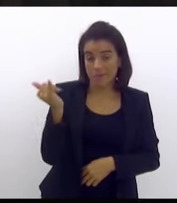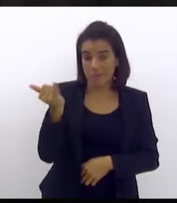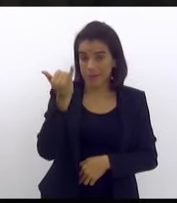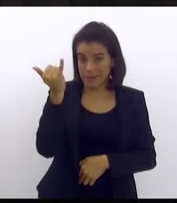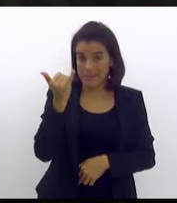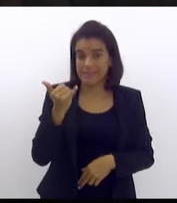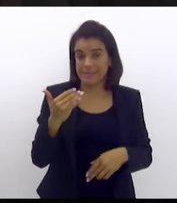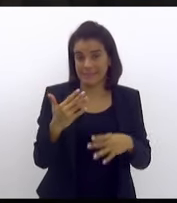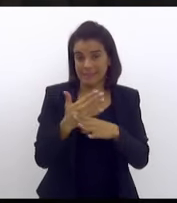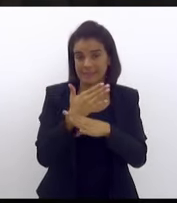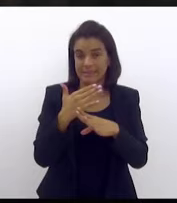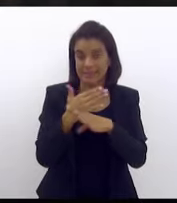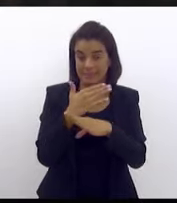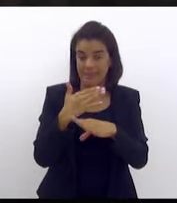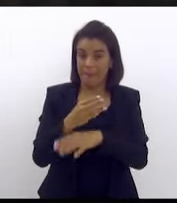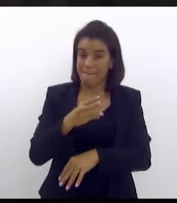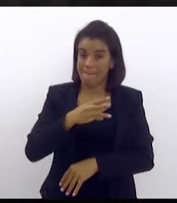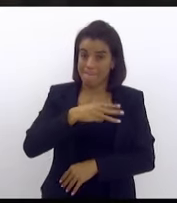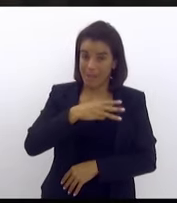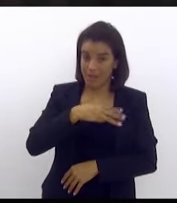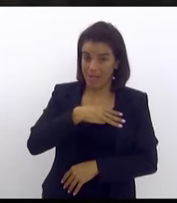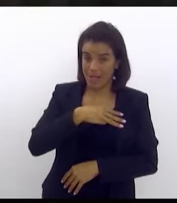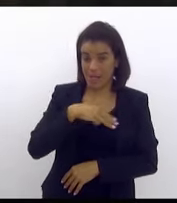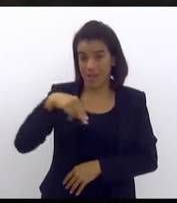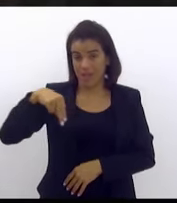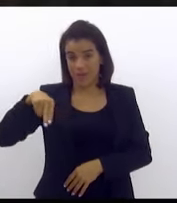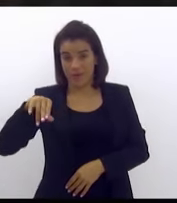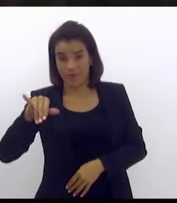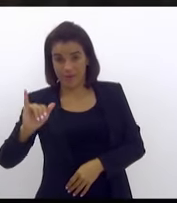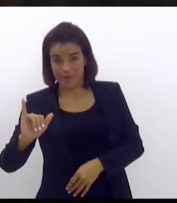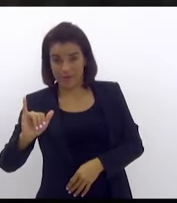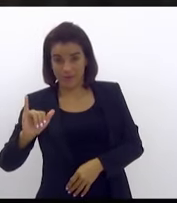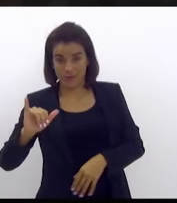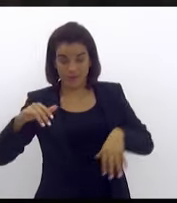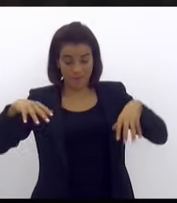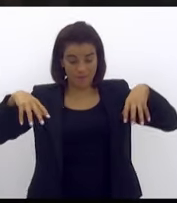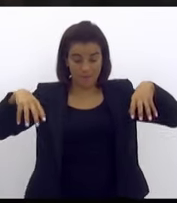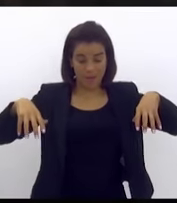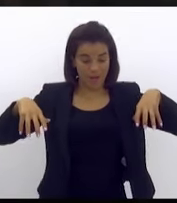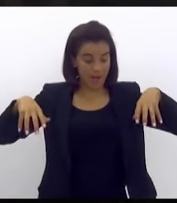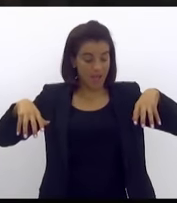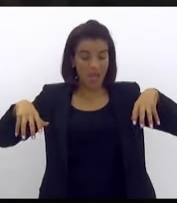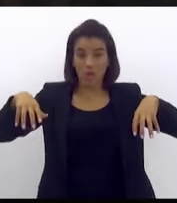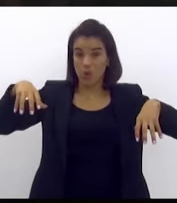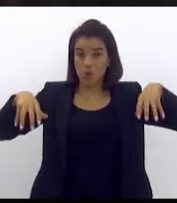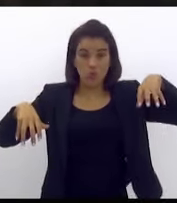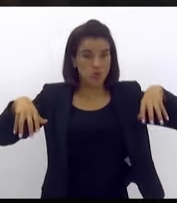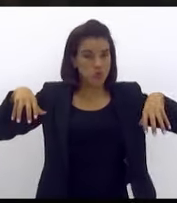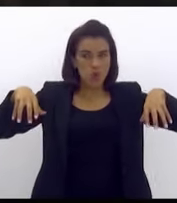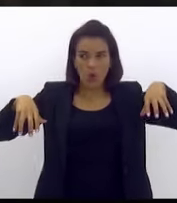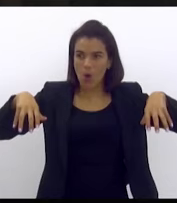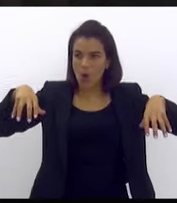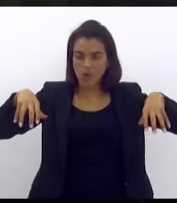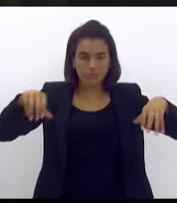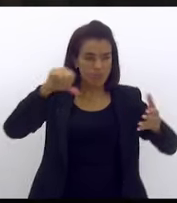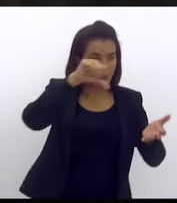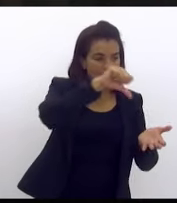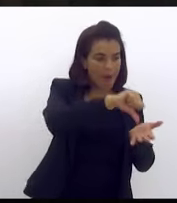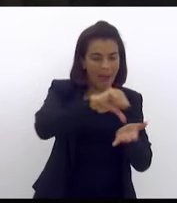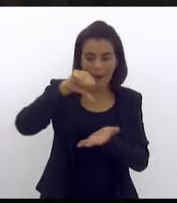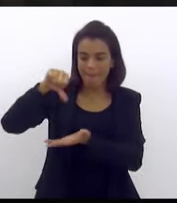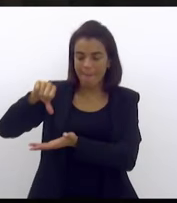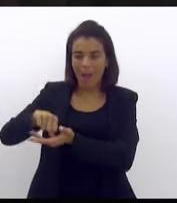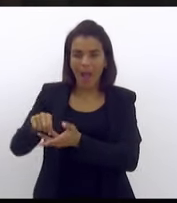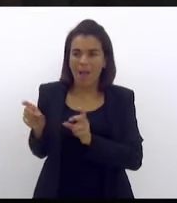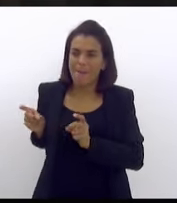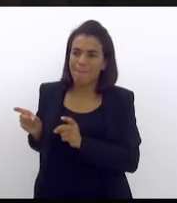cidade, né? Madureira e Nova Iguaçu, naquela grande região, são os dois grandes polos comerciais que nós